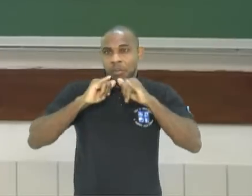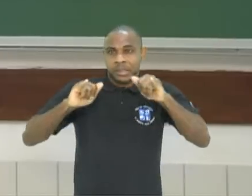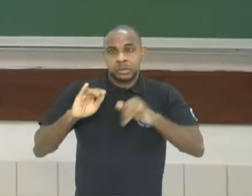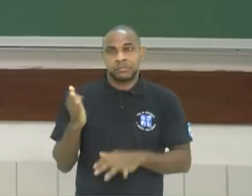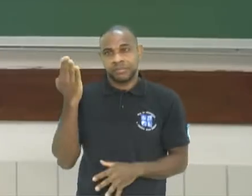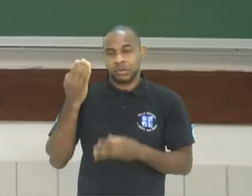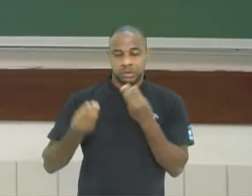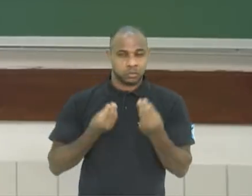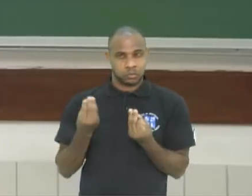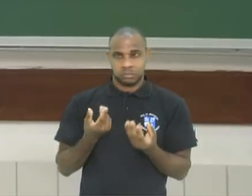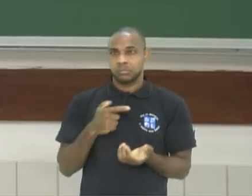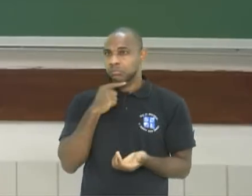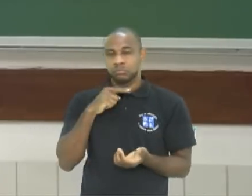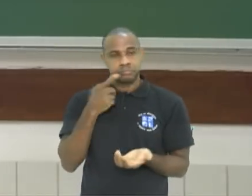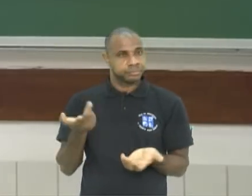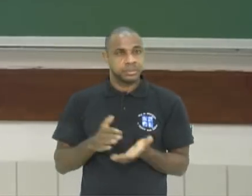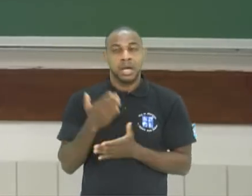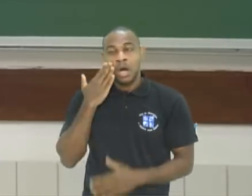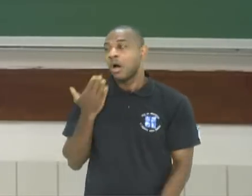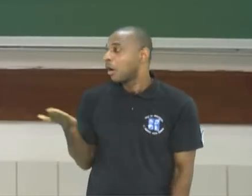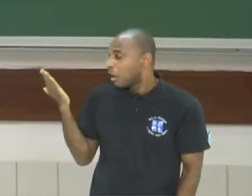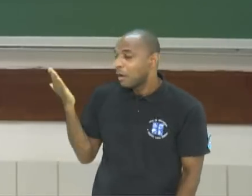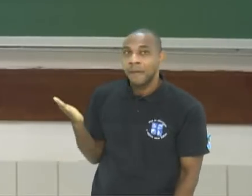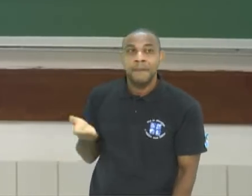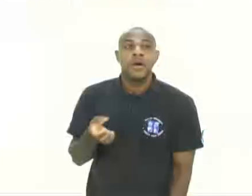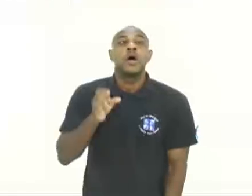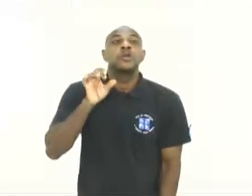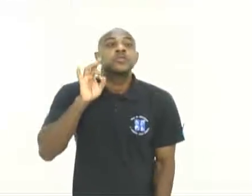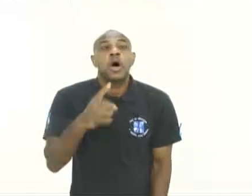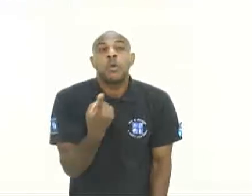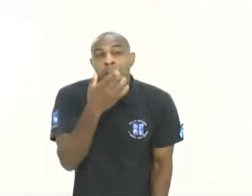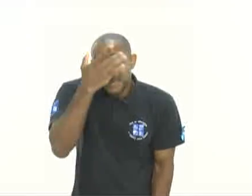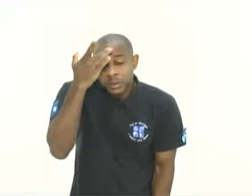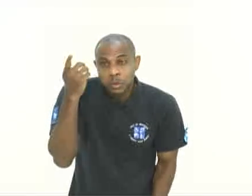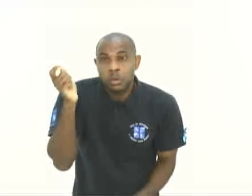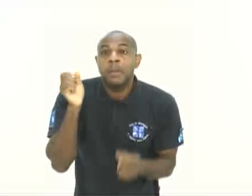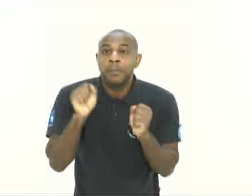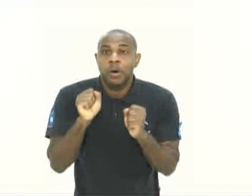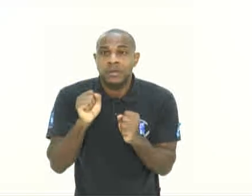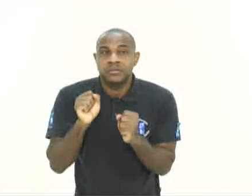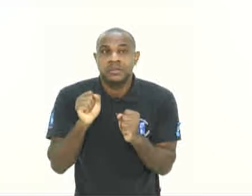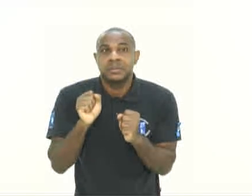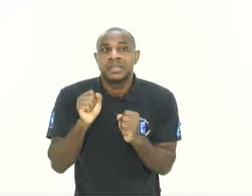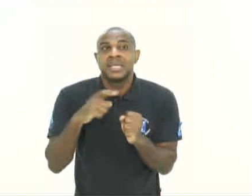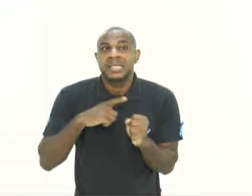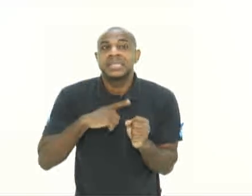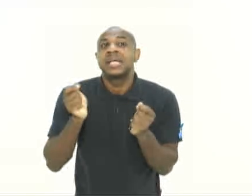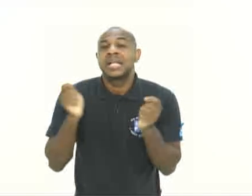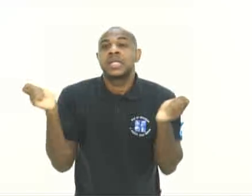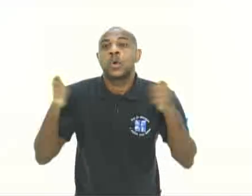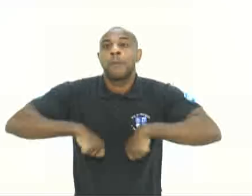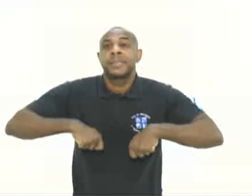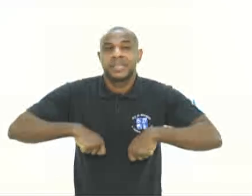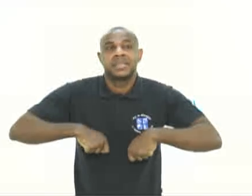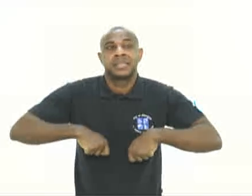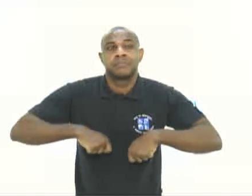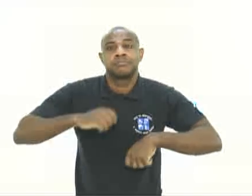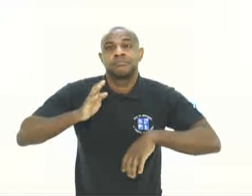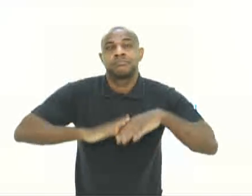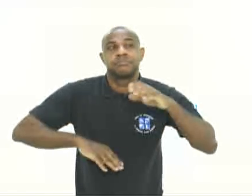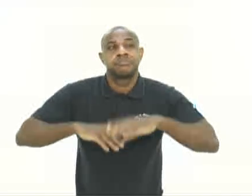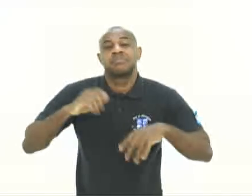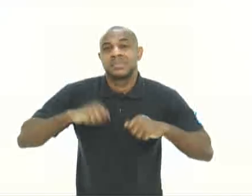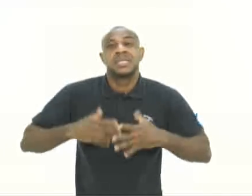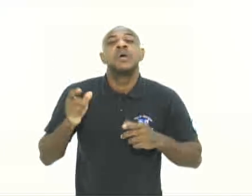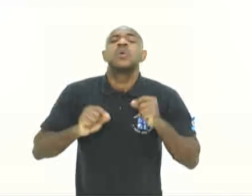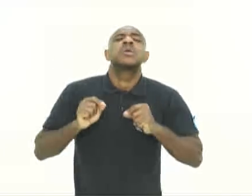como é interessante a opinião, porque ele diz assim, ó, só uma pessoa que reúna essas competências. Competências seriam essas.